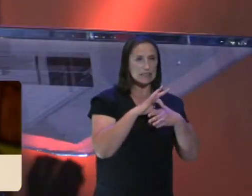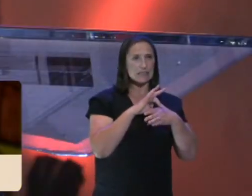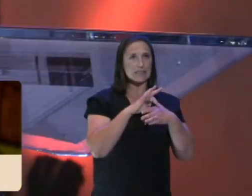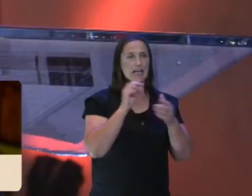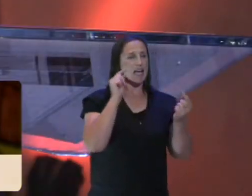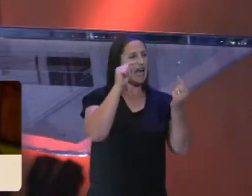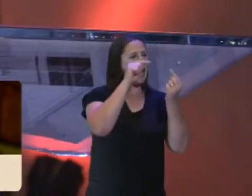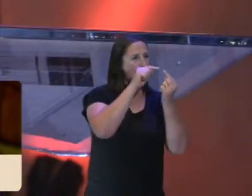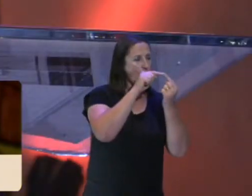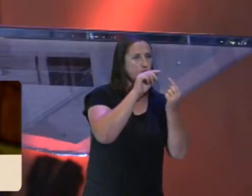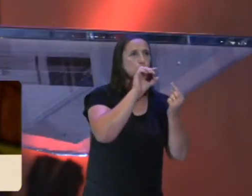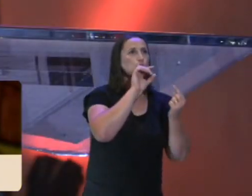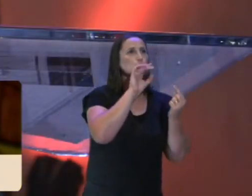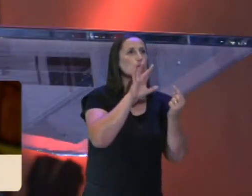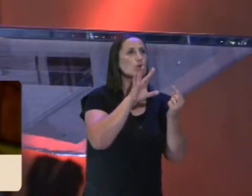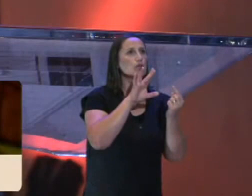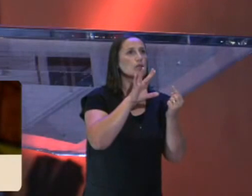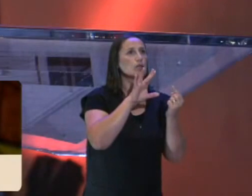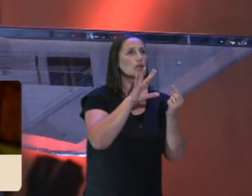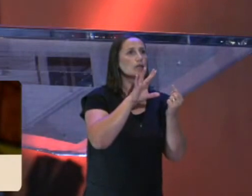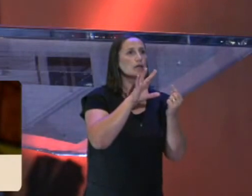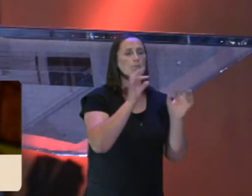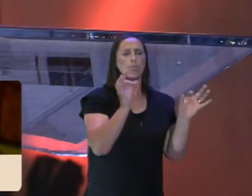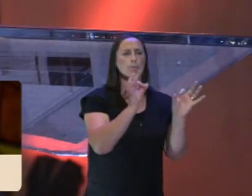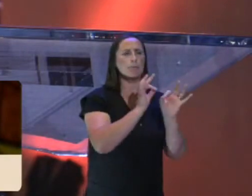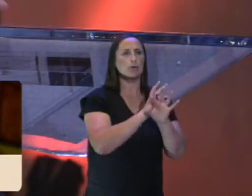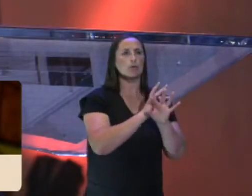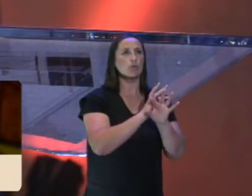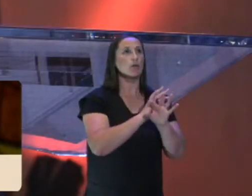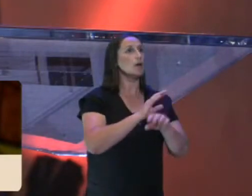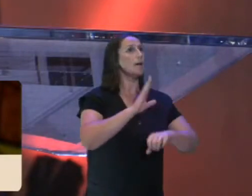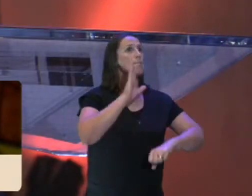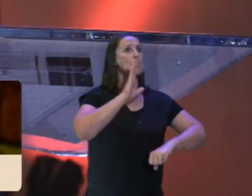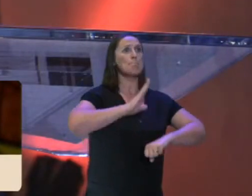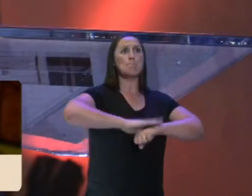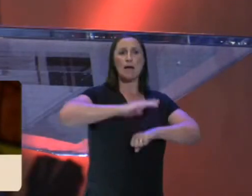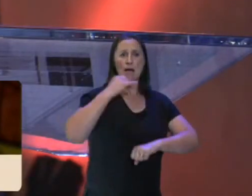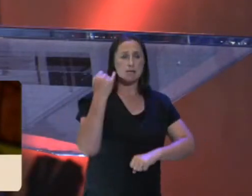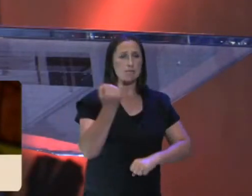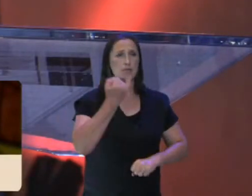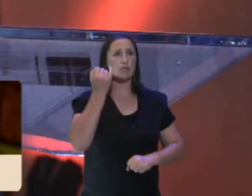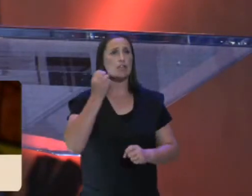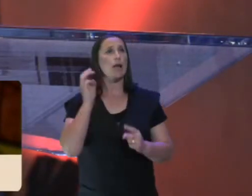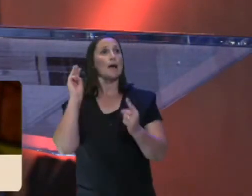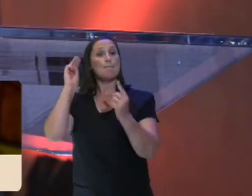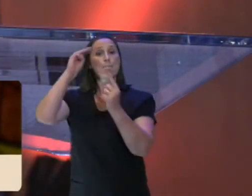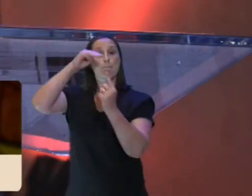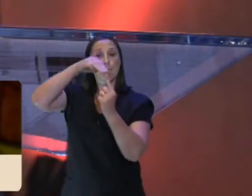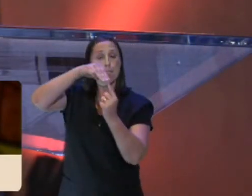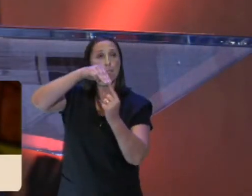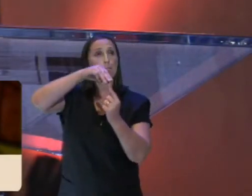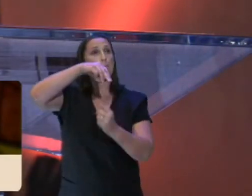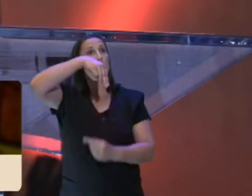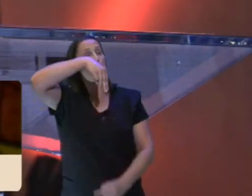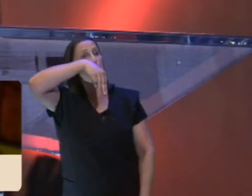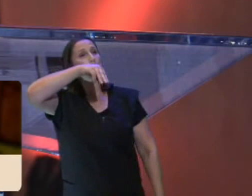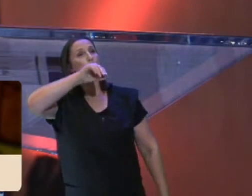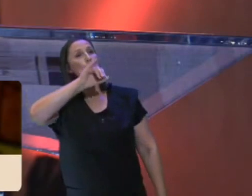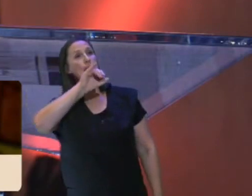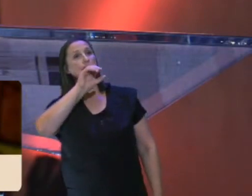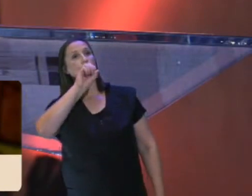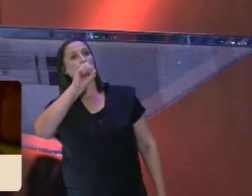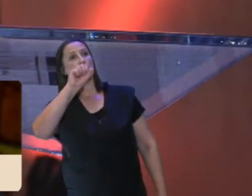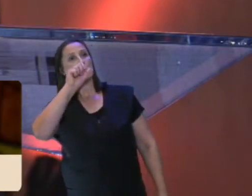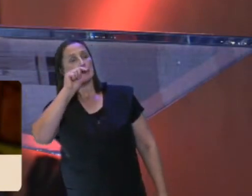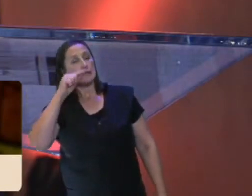um propósito e pronto, e aí você vai correr. Não, queridos, é mais do que isso. A missão de Deus é um empoderamento